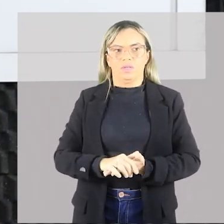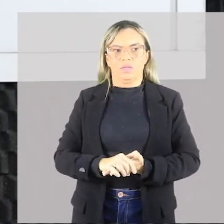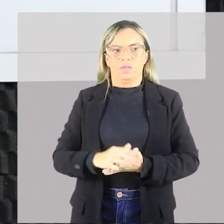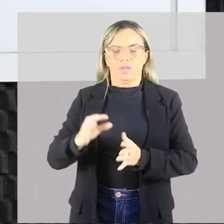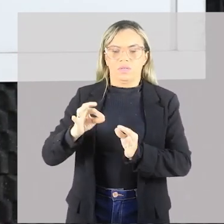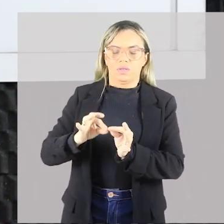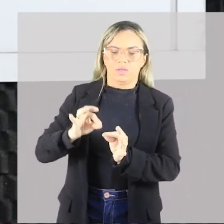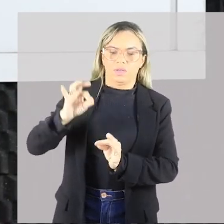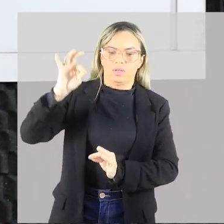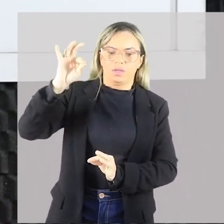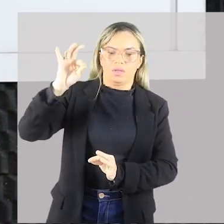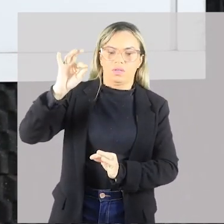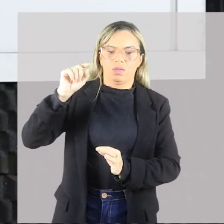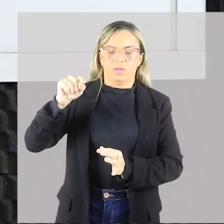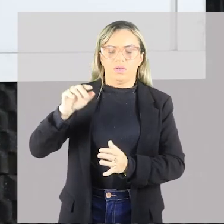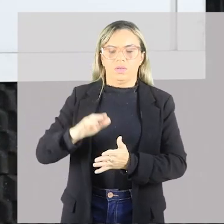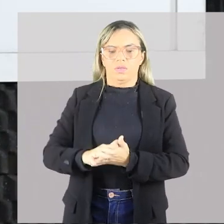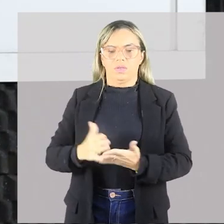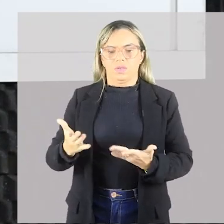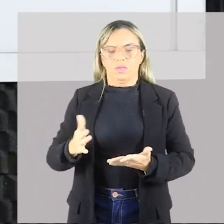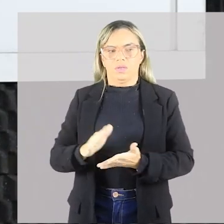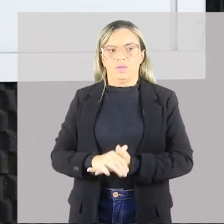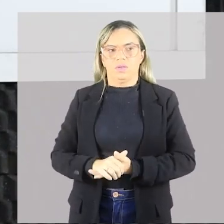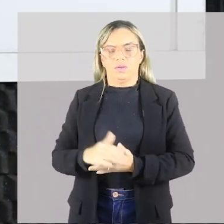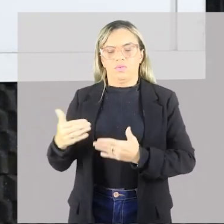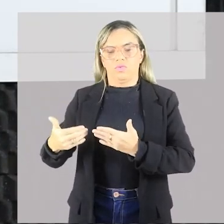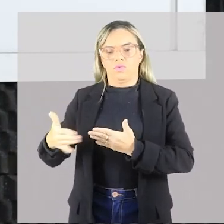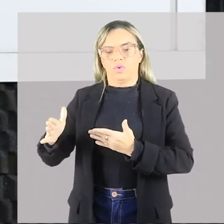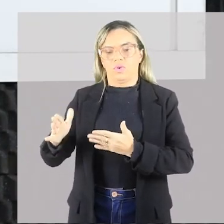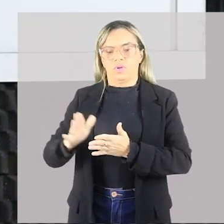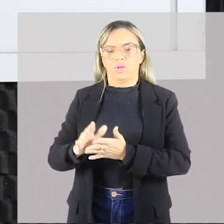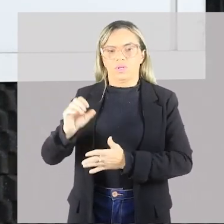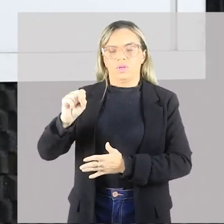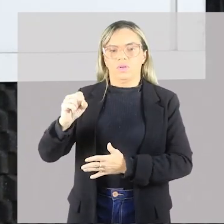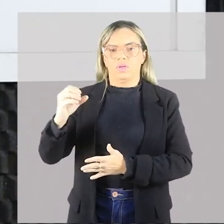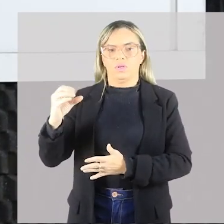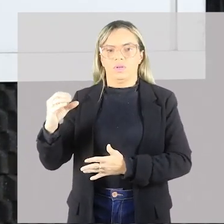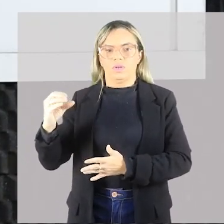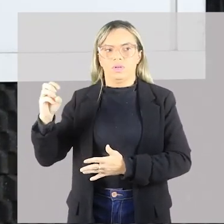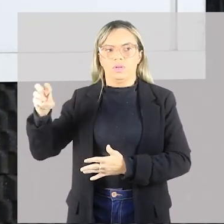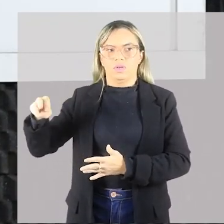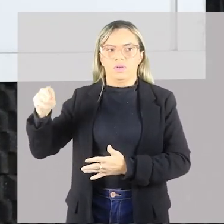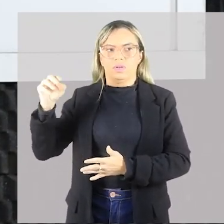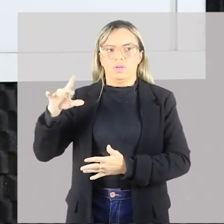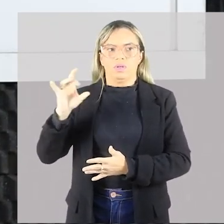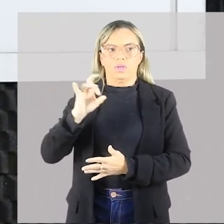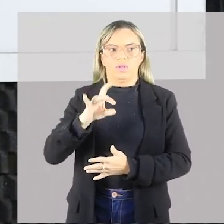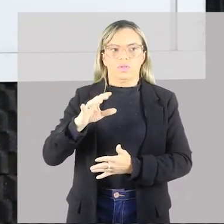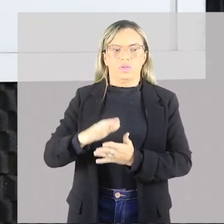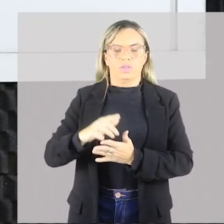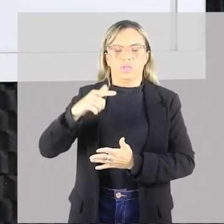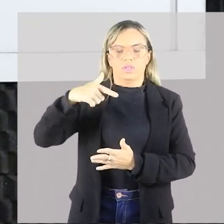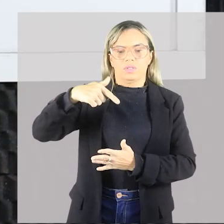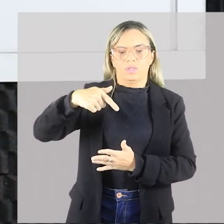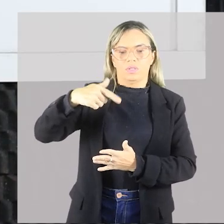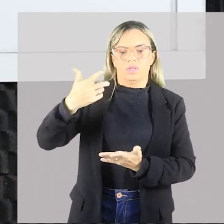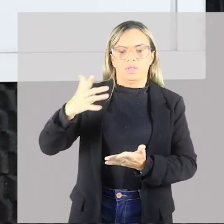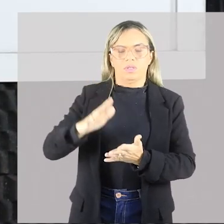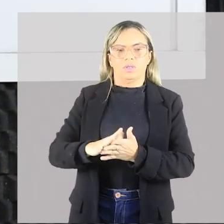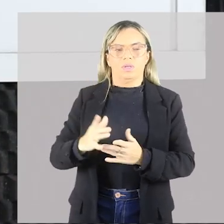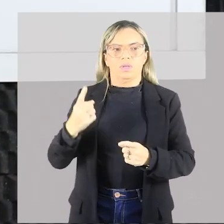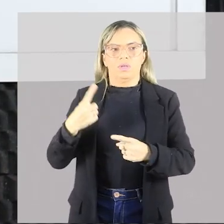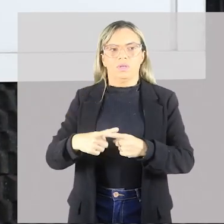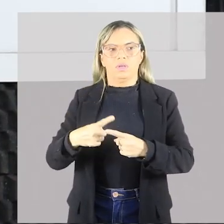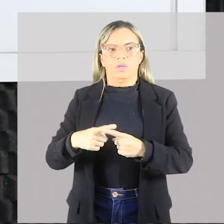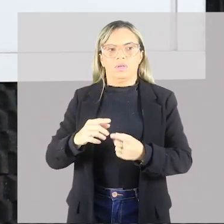ó, que externo é 8, interno vai ter somente 7. Só por que